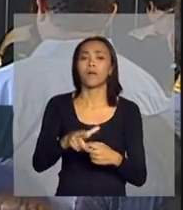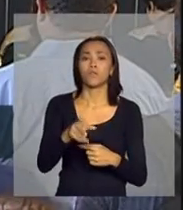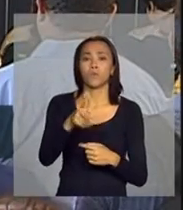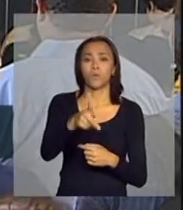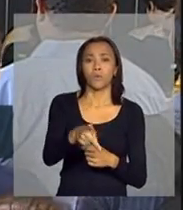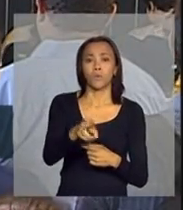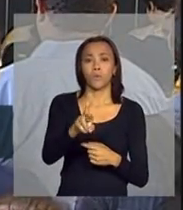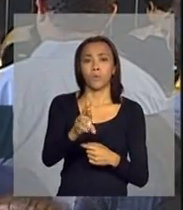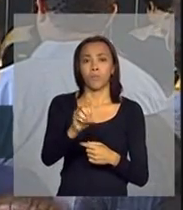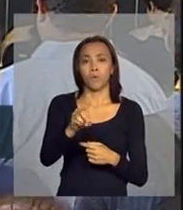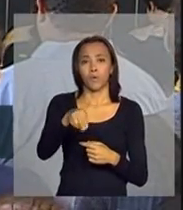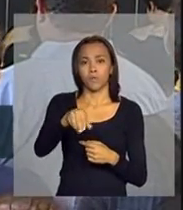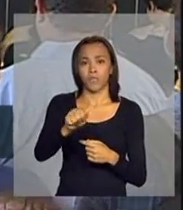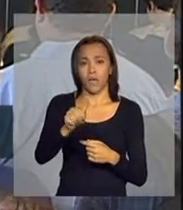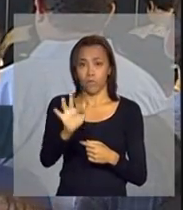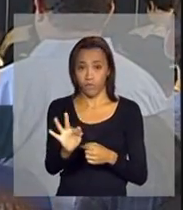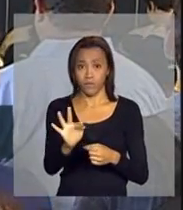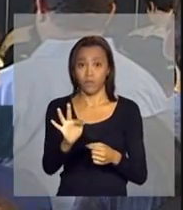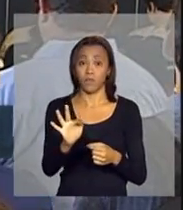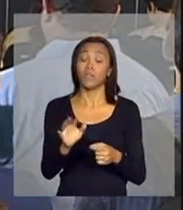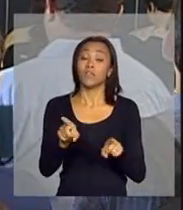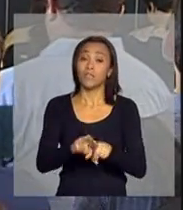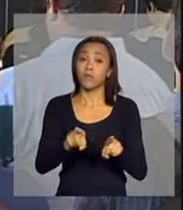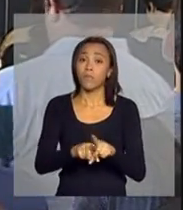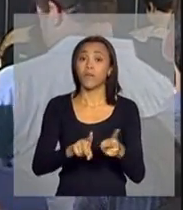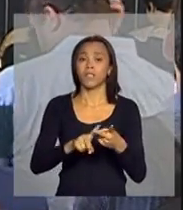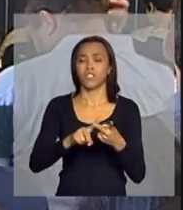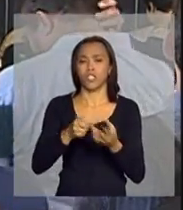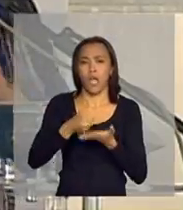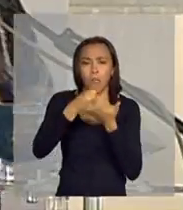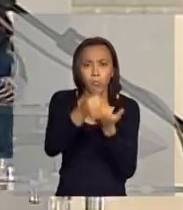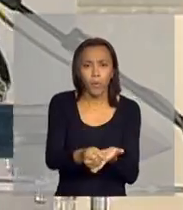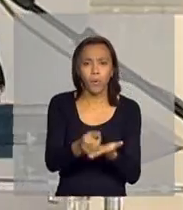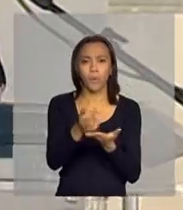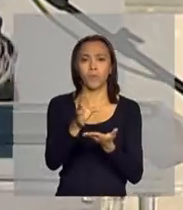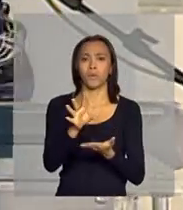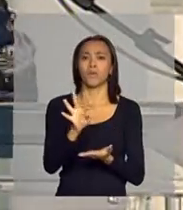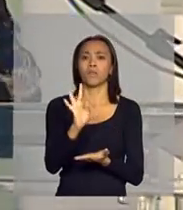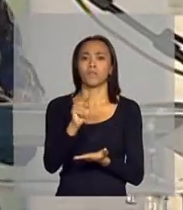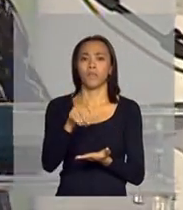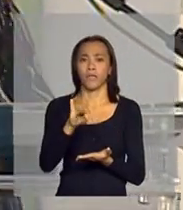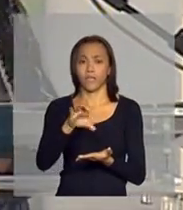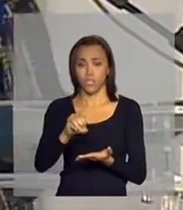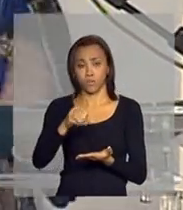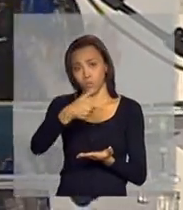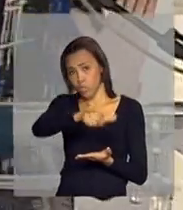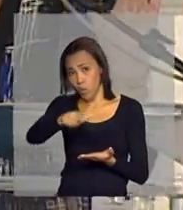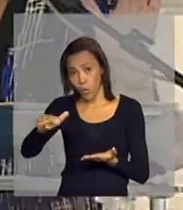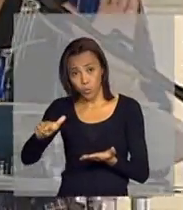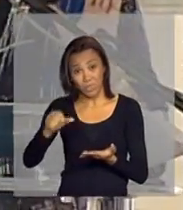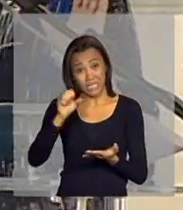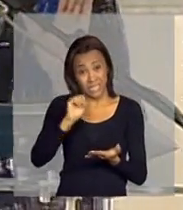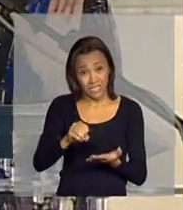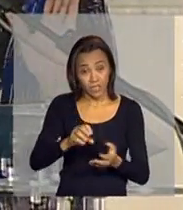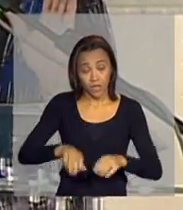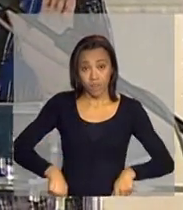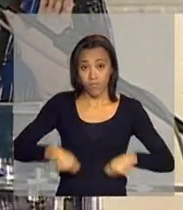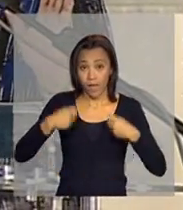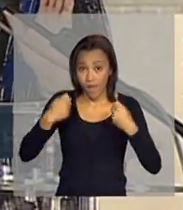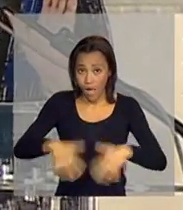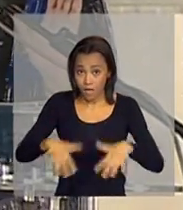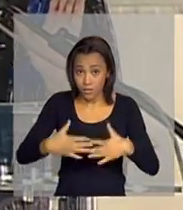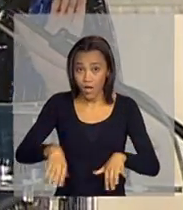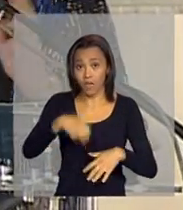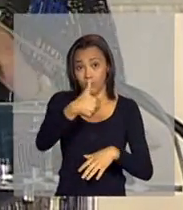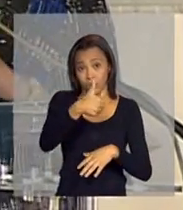também de assistência técnica e outros programas, nós dissemos, se gastarem os 18 bilhões,